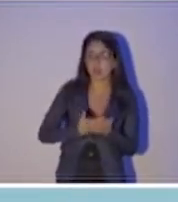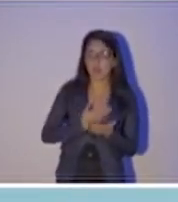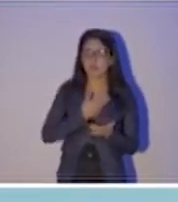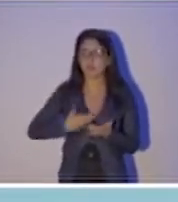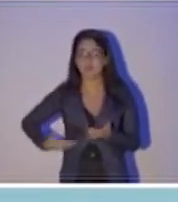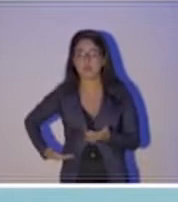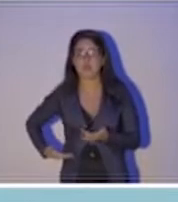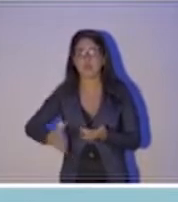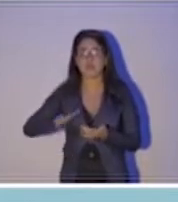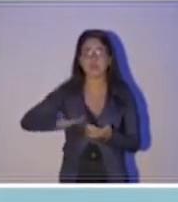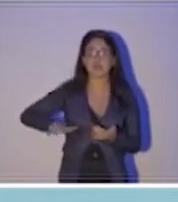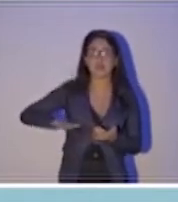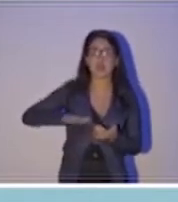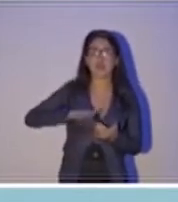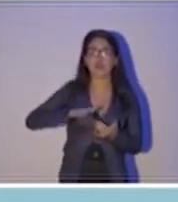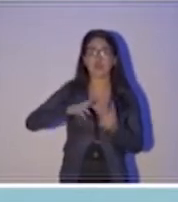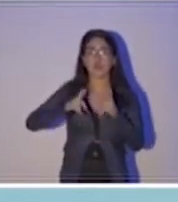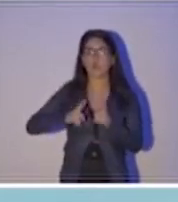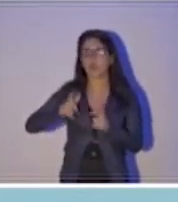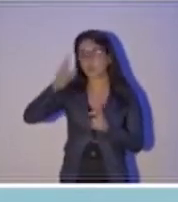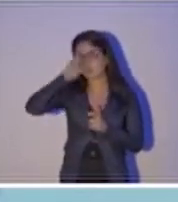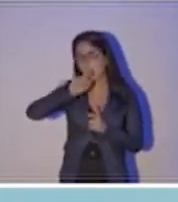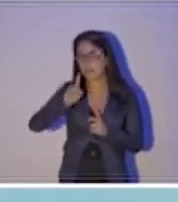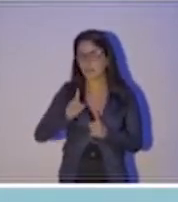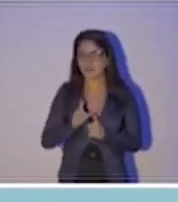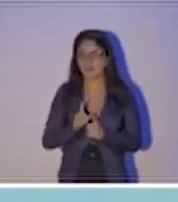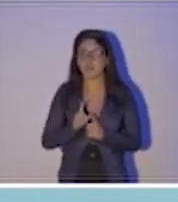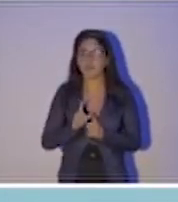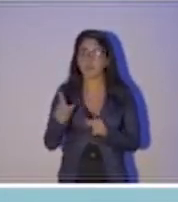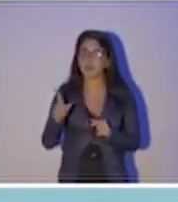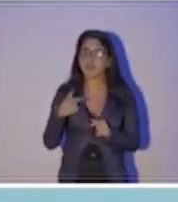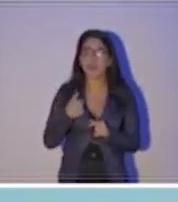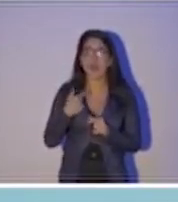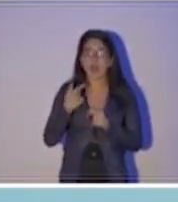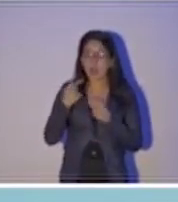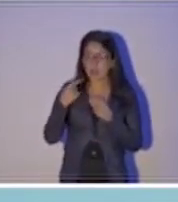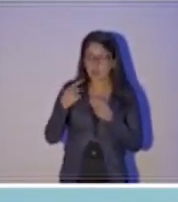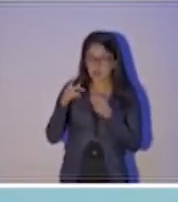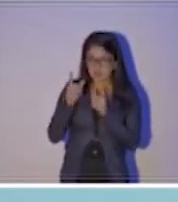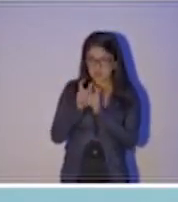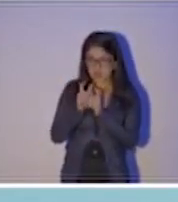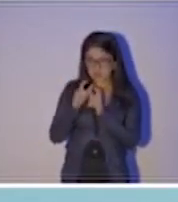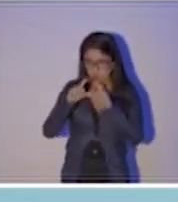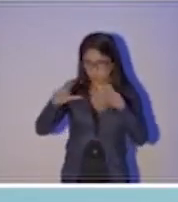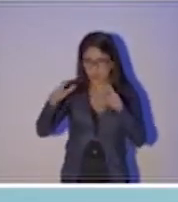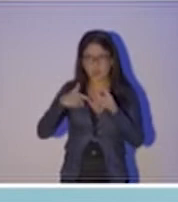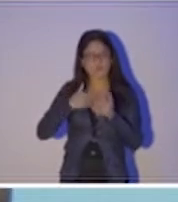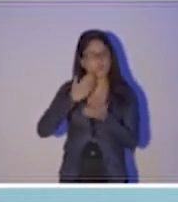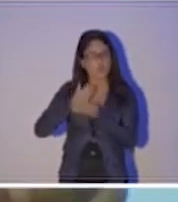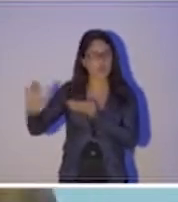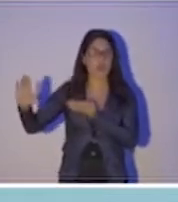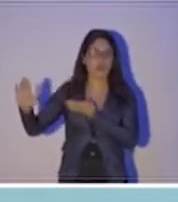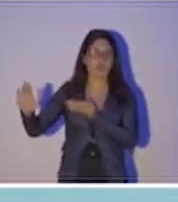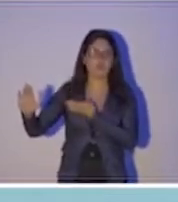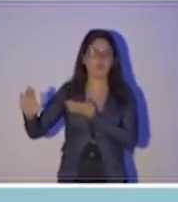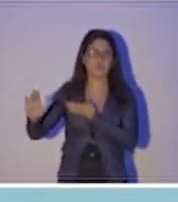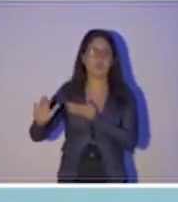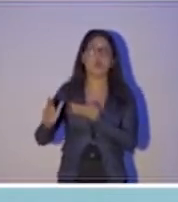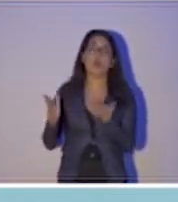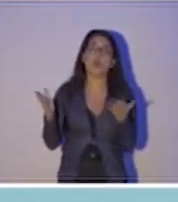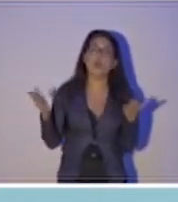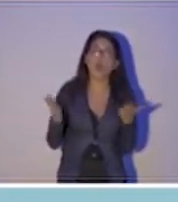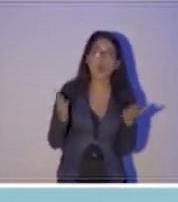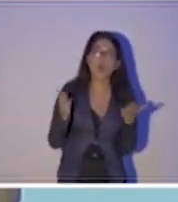enquanto um espaço onde não se aprende. Parte do nosso papel hoje aqui é mostrar justamente o